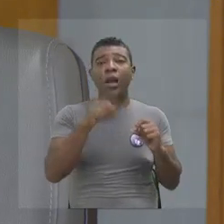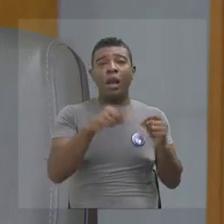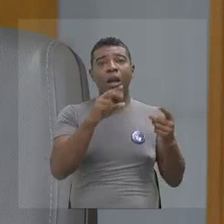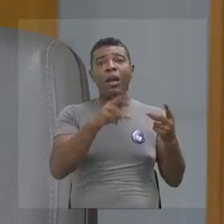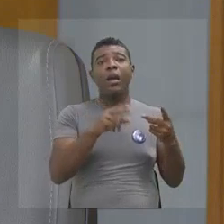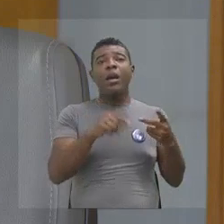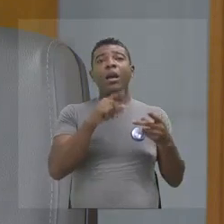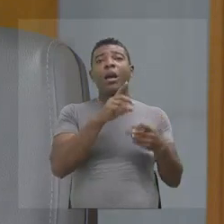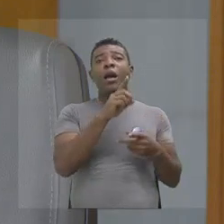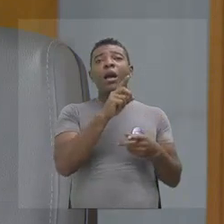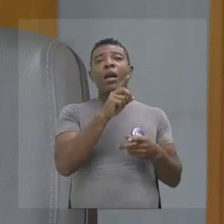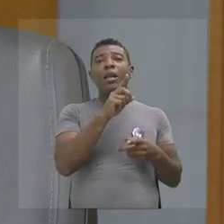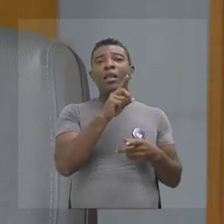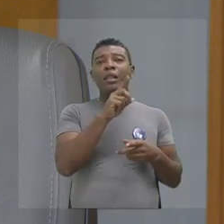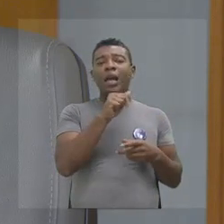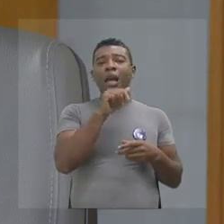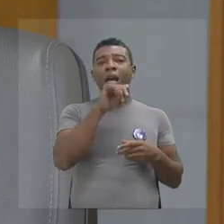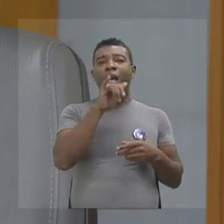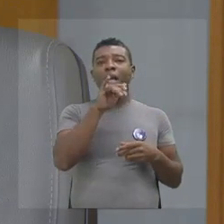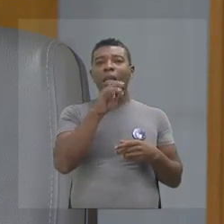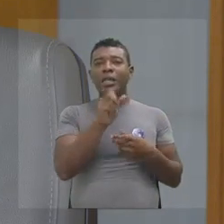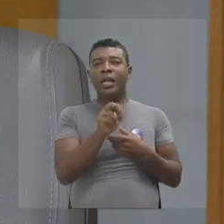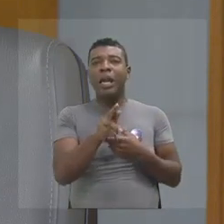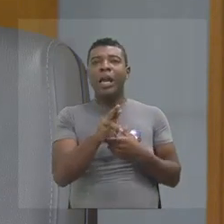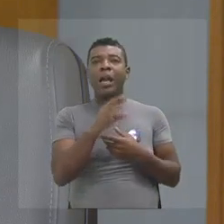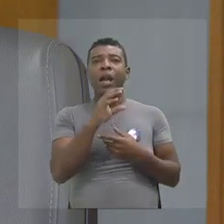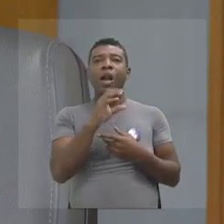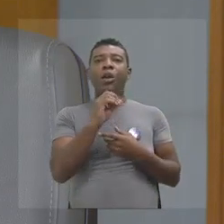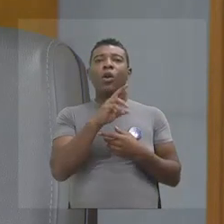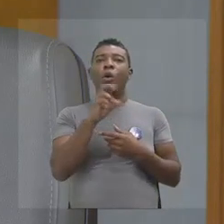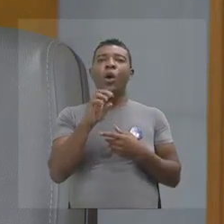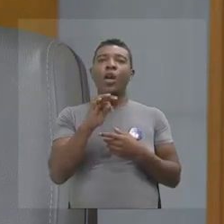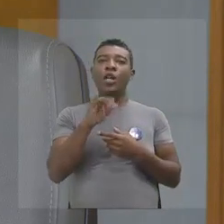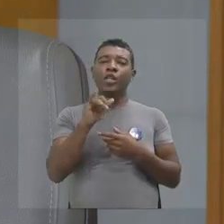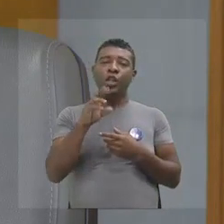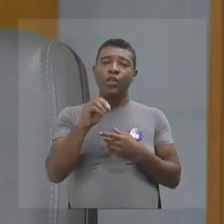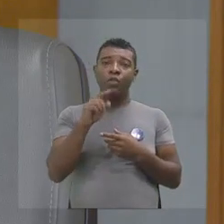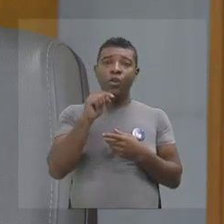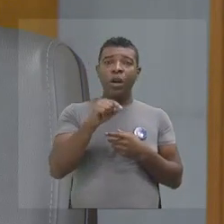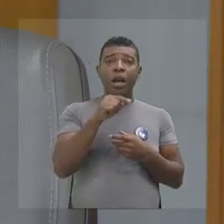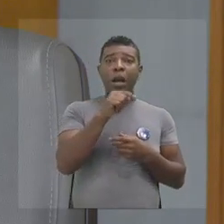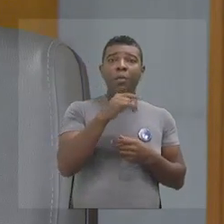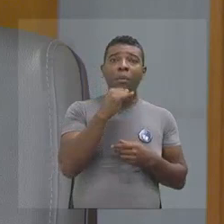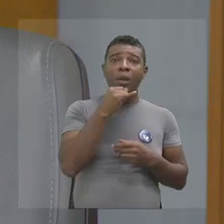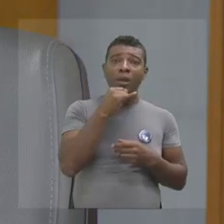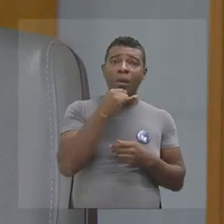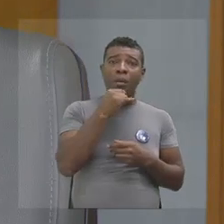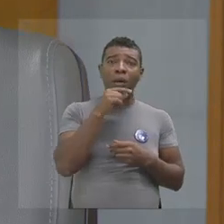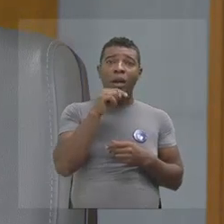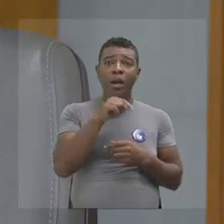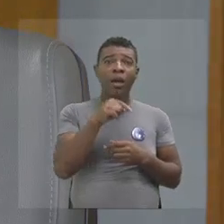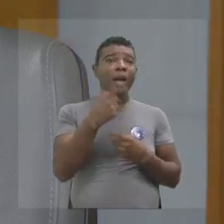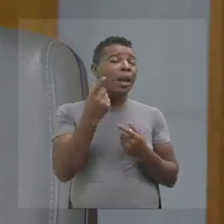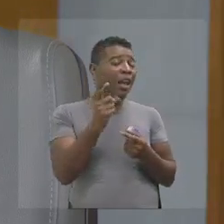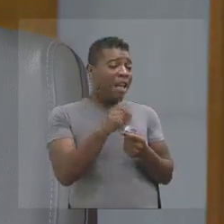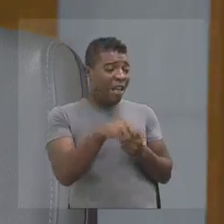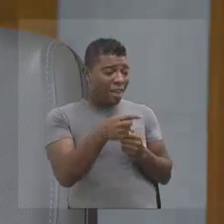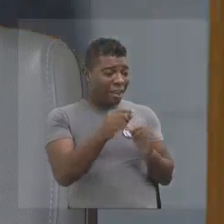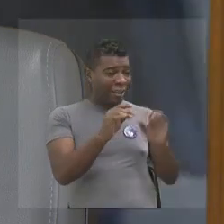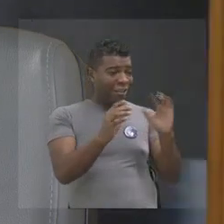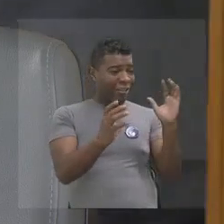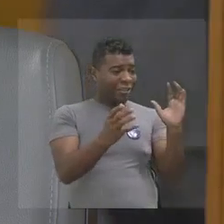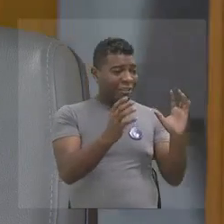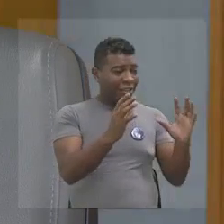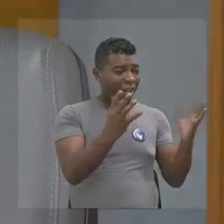do Daia corretivo que é um mecanismo que permite que aquele que desmatou uma área ao invés de recuperá-la possa regularizar a inflação